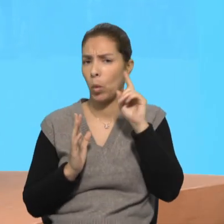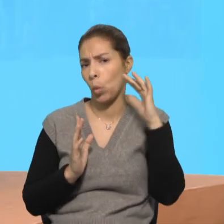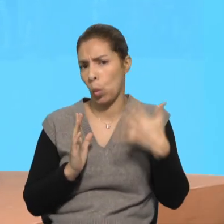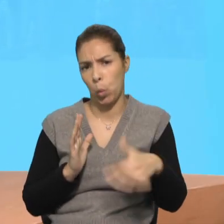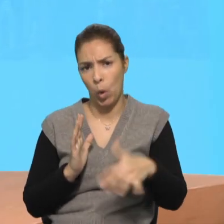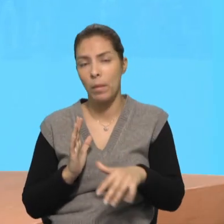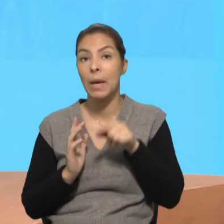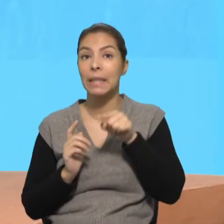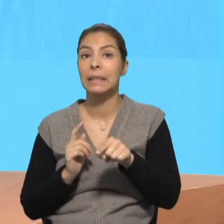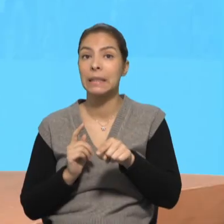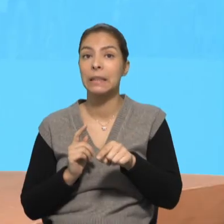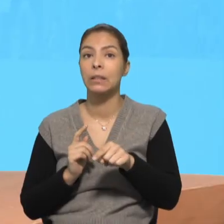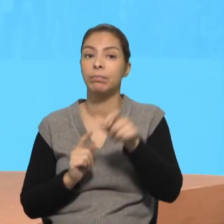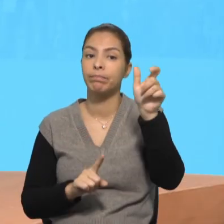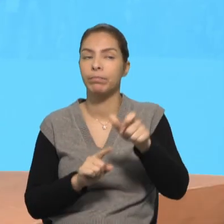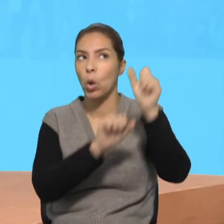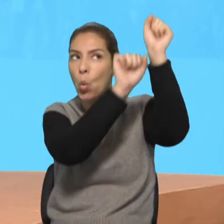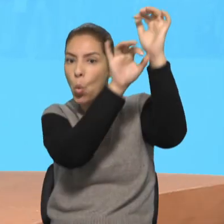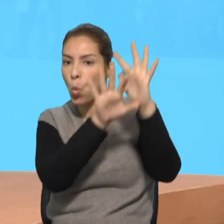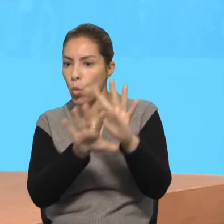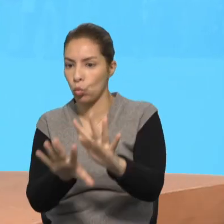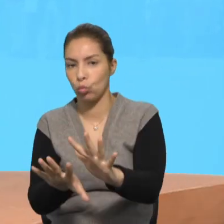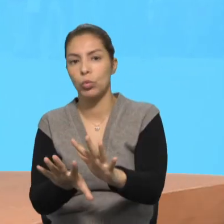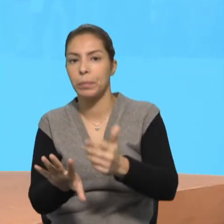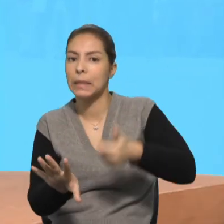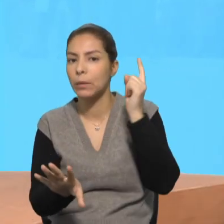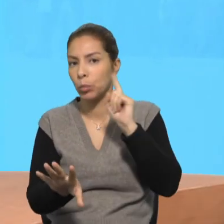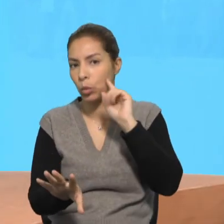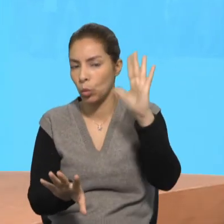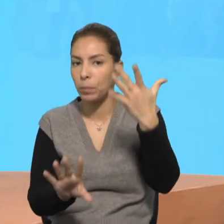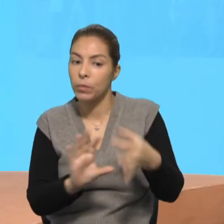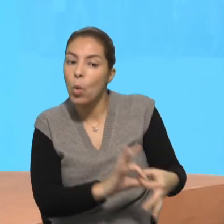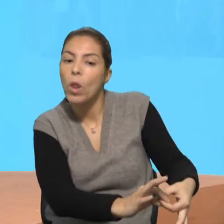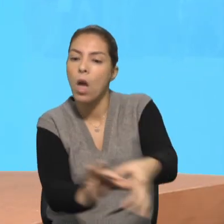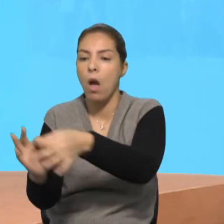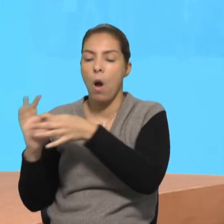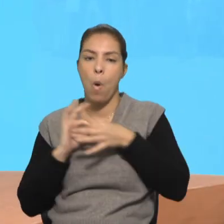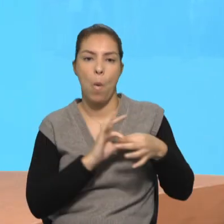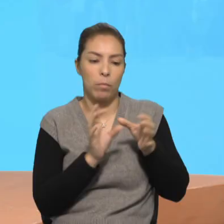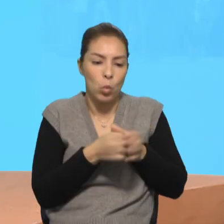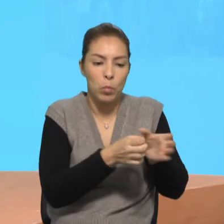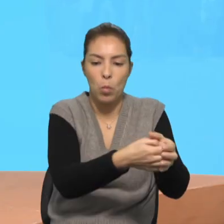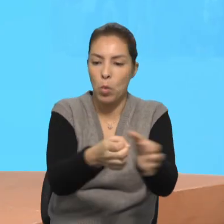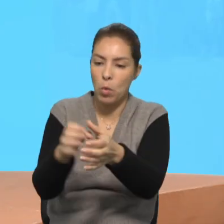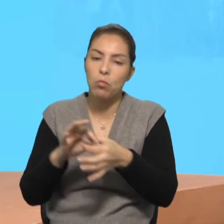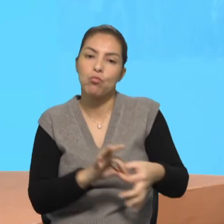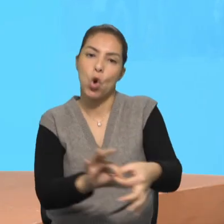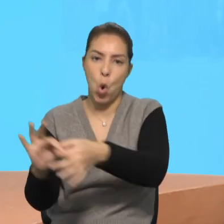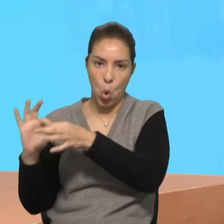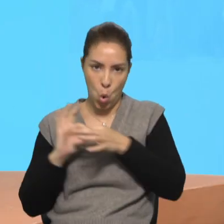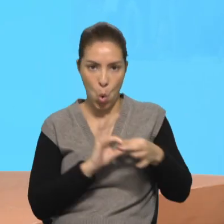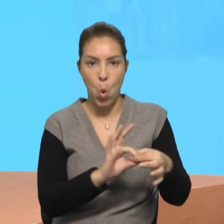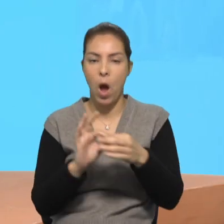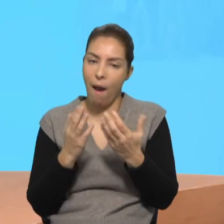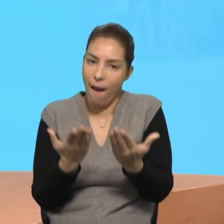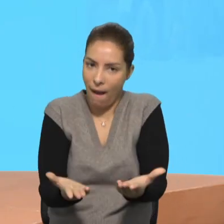que este servo há de ser luz das nações e sinal de aliança entre povos e luz das nações. É, no fundo, estas